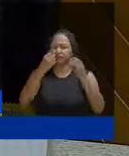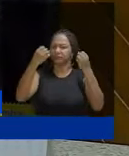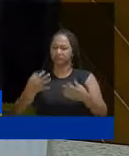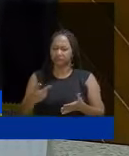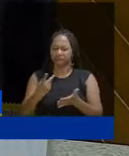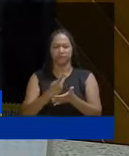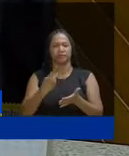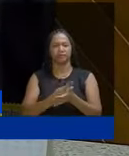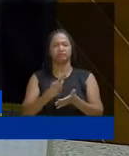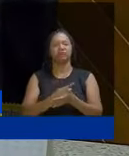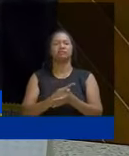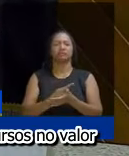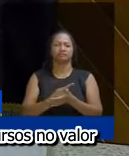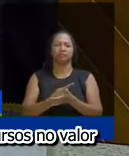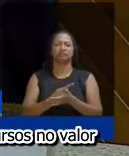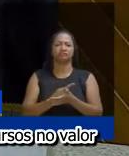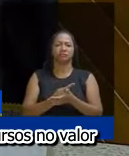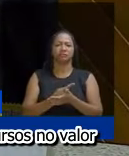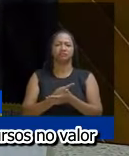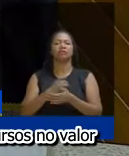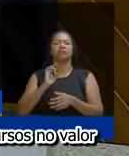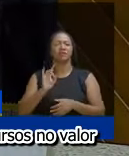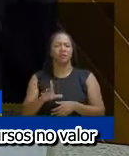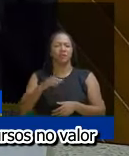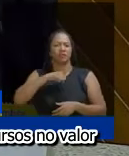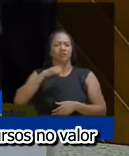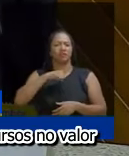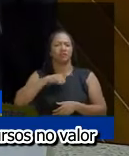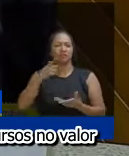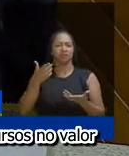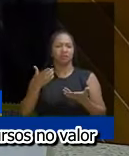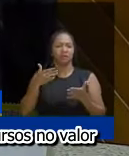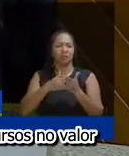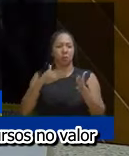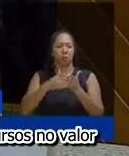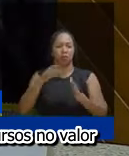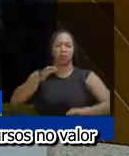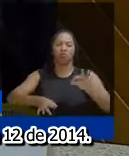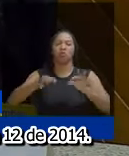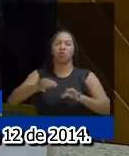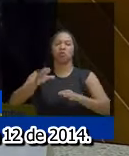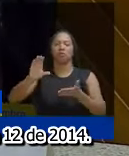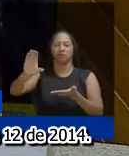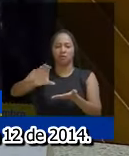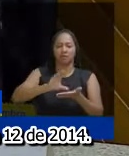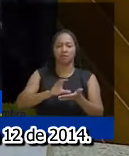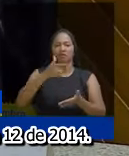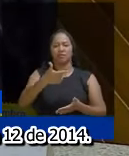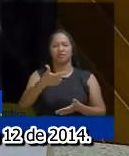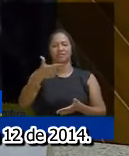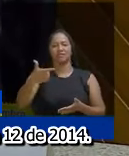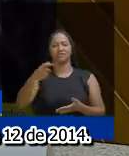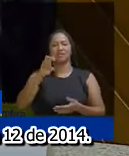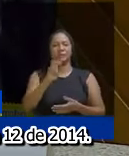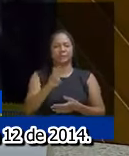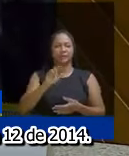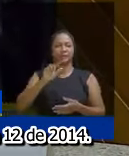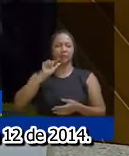irregularidade. Ressalta que somente houve um bloqueio judicial dos recursos no valor de R$